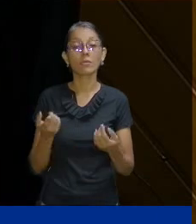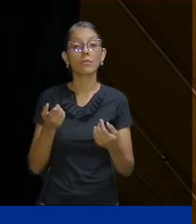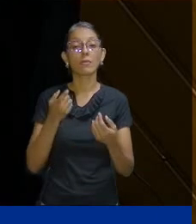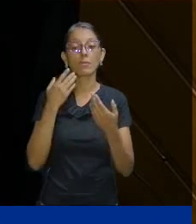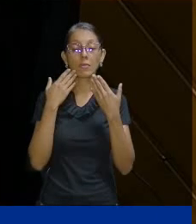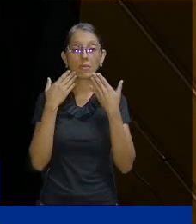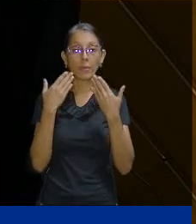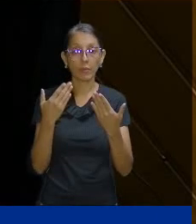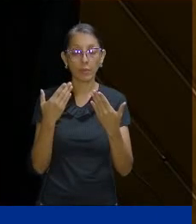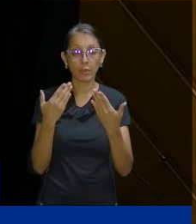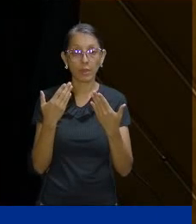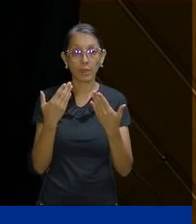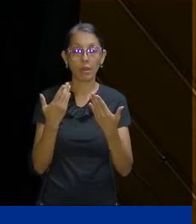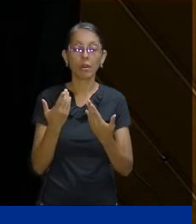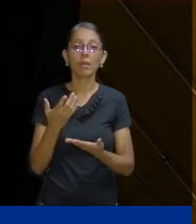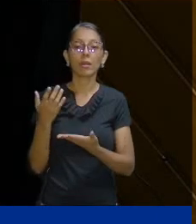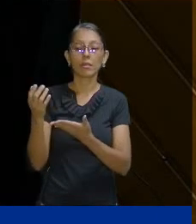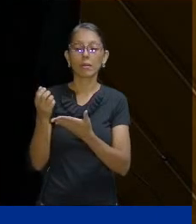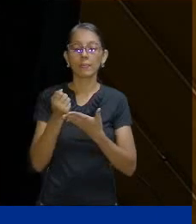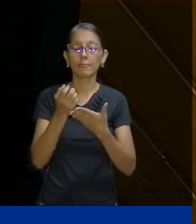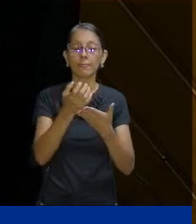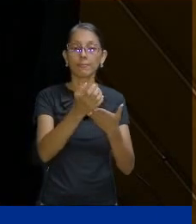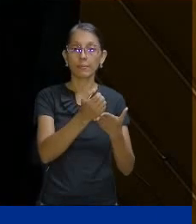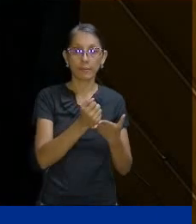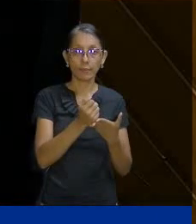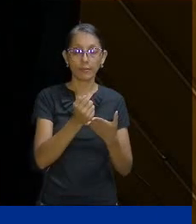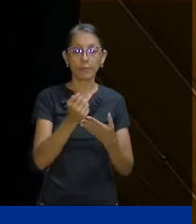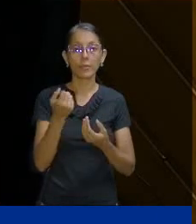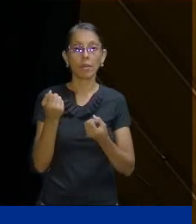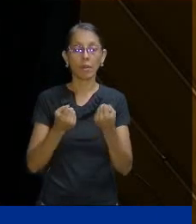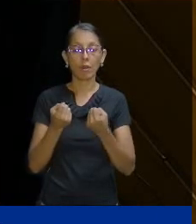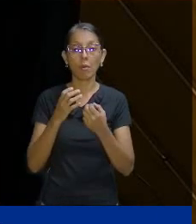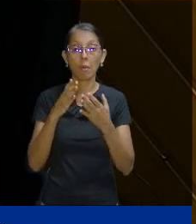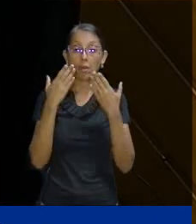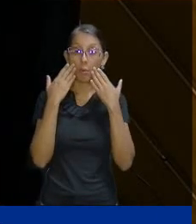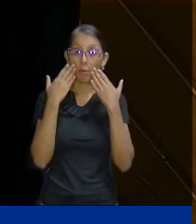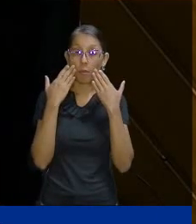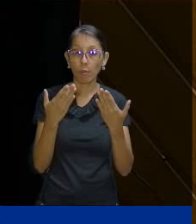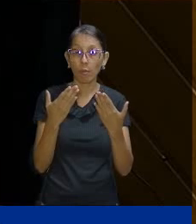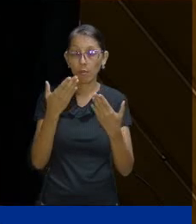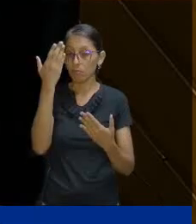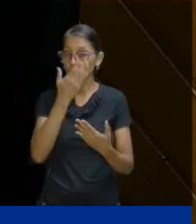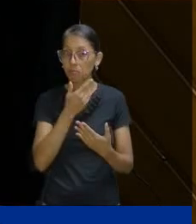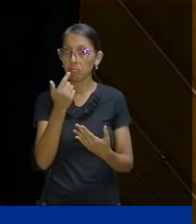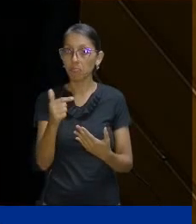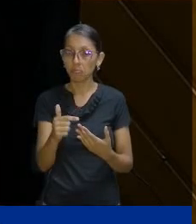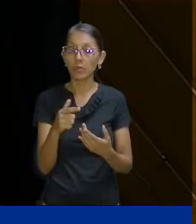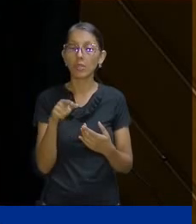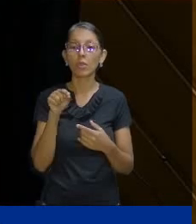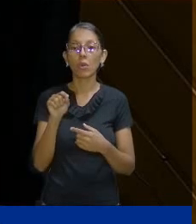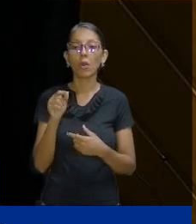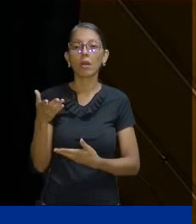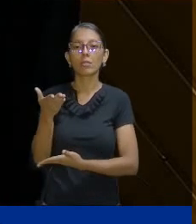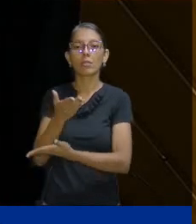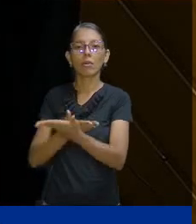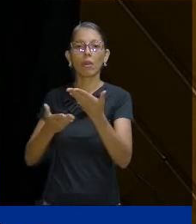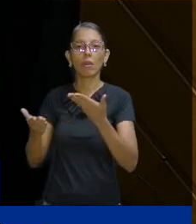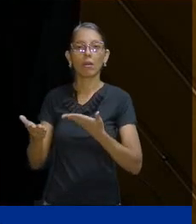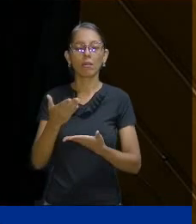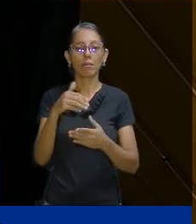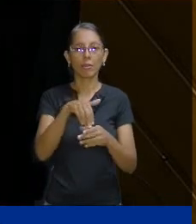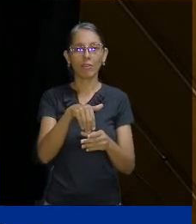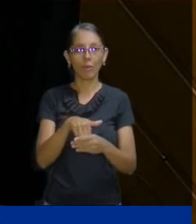não provam que Jorge teve ciência ou aprovou a conduta em troca de votos. A tese de, abre aspas, carona